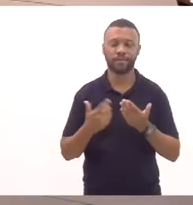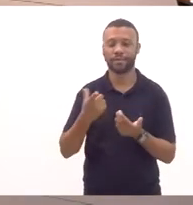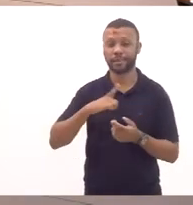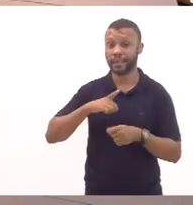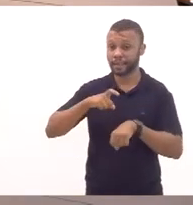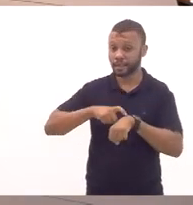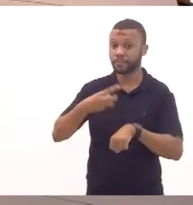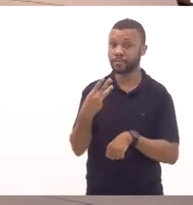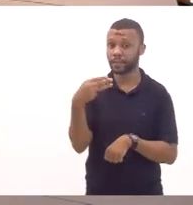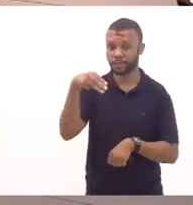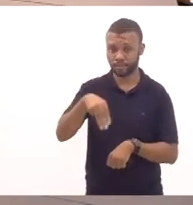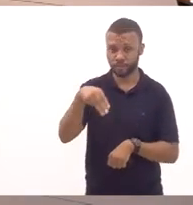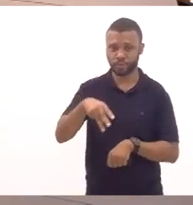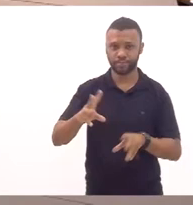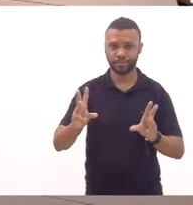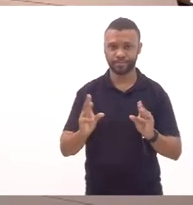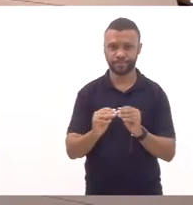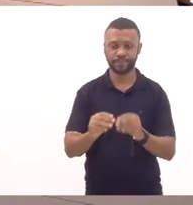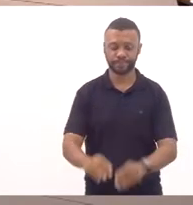3 minutos.